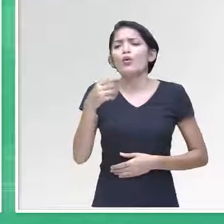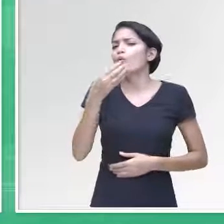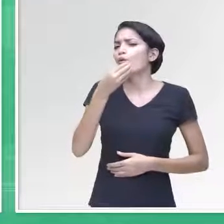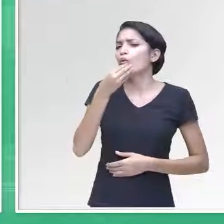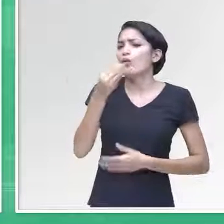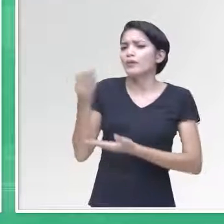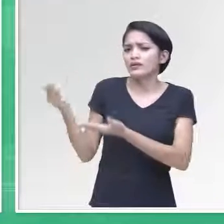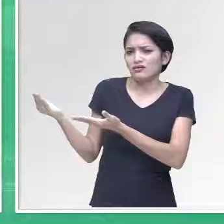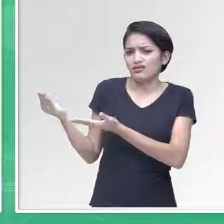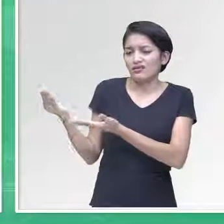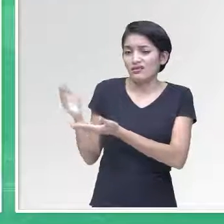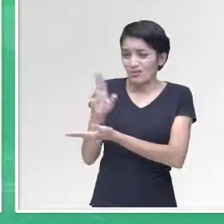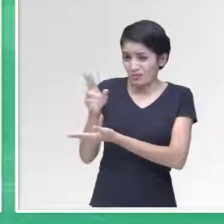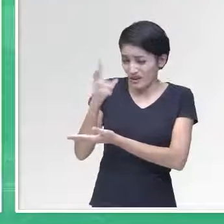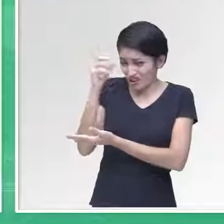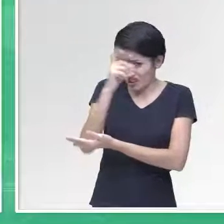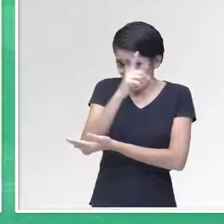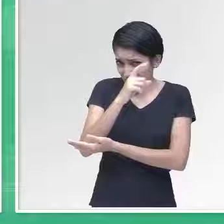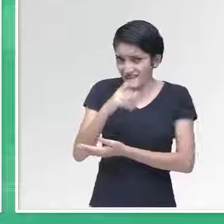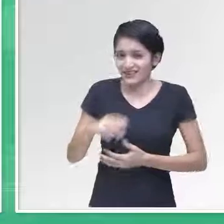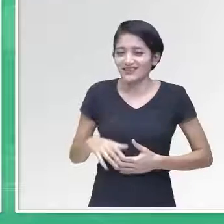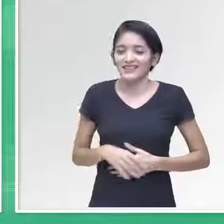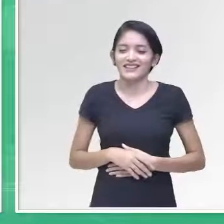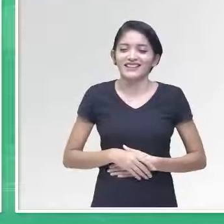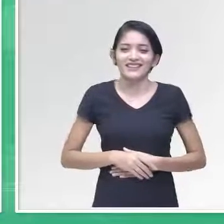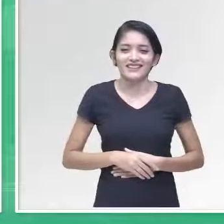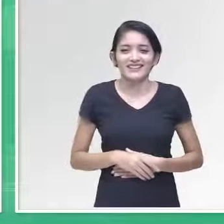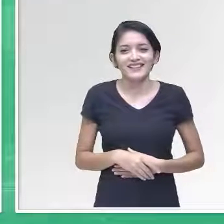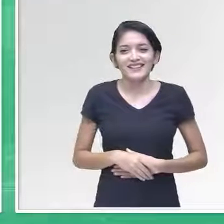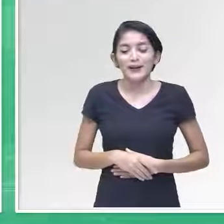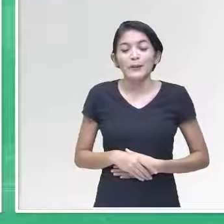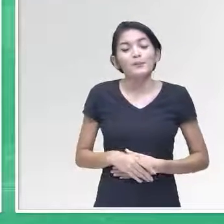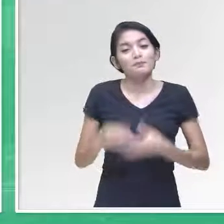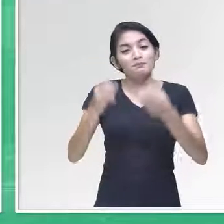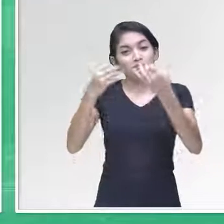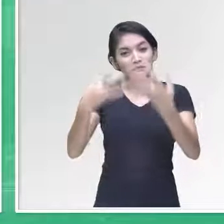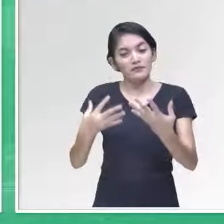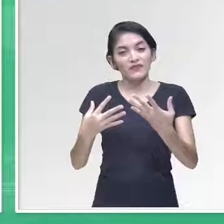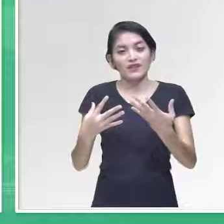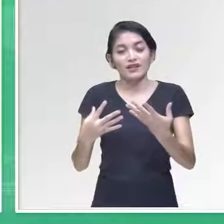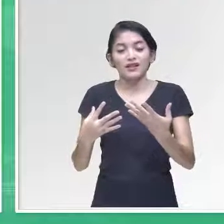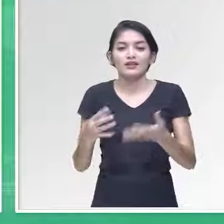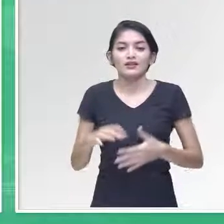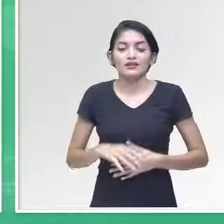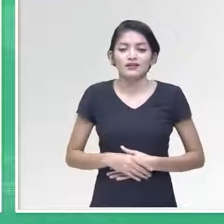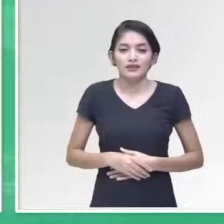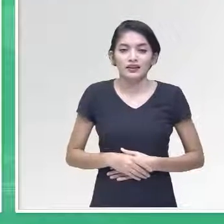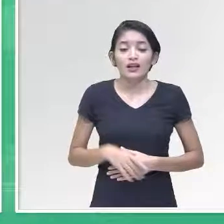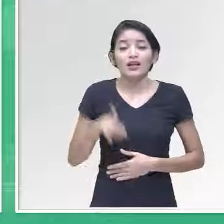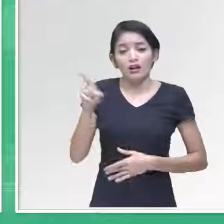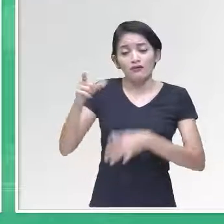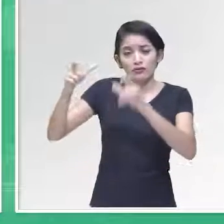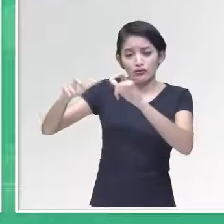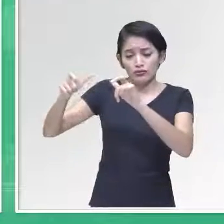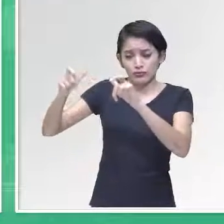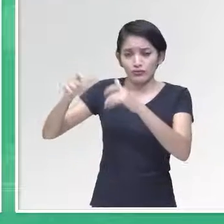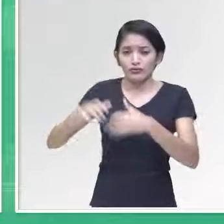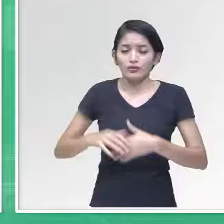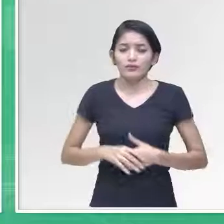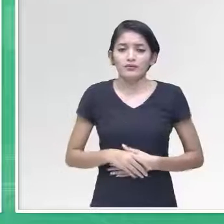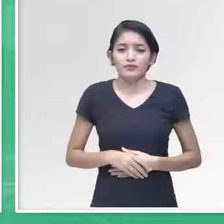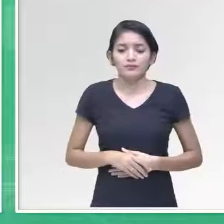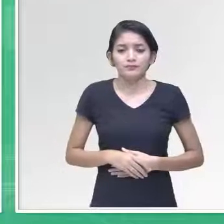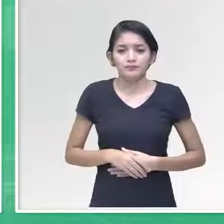nome difícil. Wilhelm Hahnemann. Pois é. E aí ele fala assim, ó, que ele foi um eccentric physicist, que é